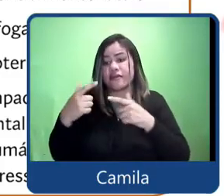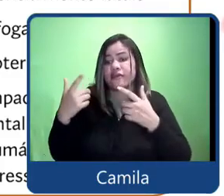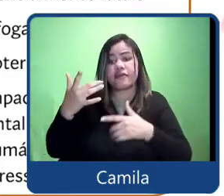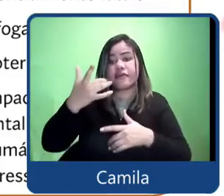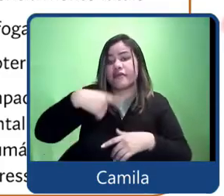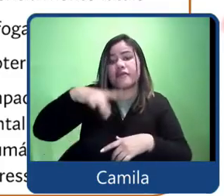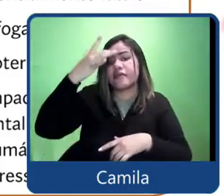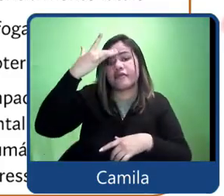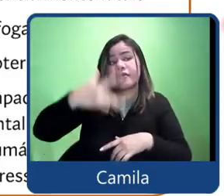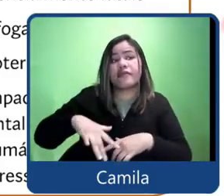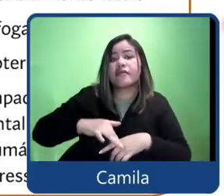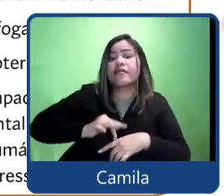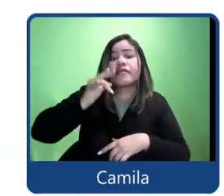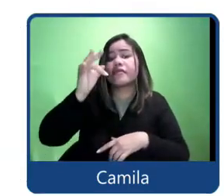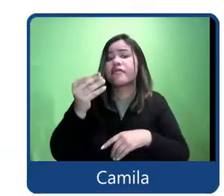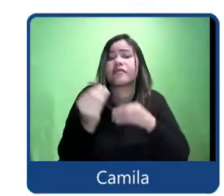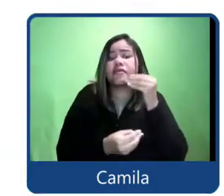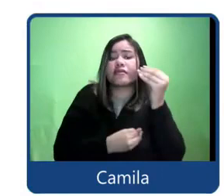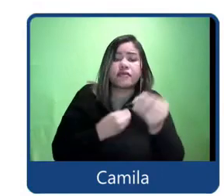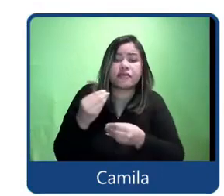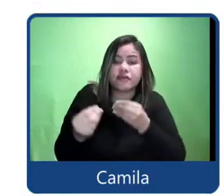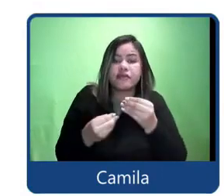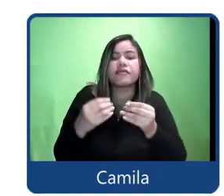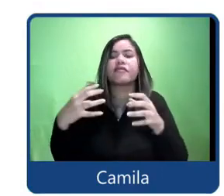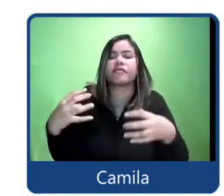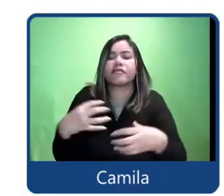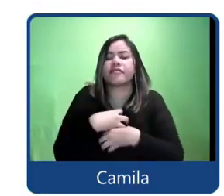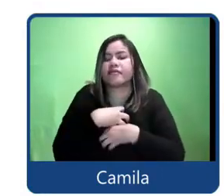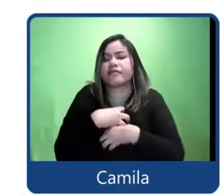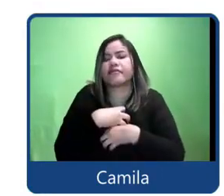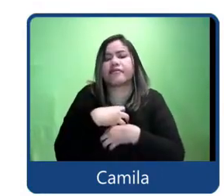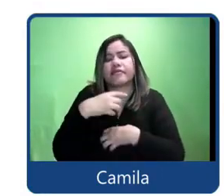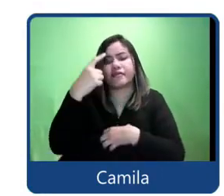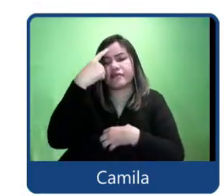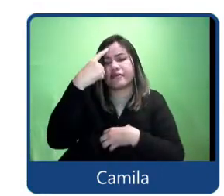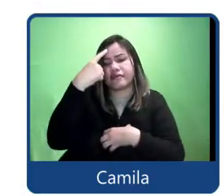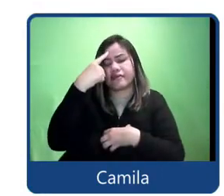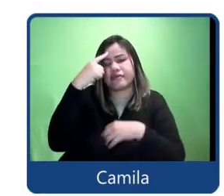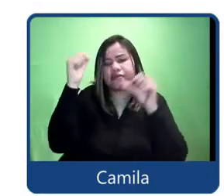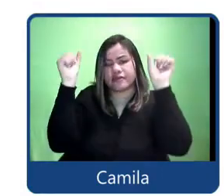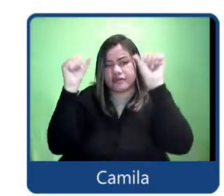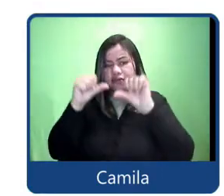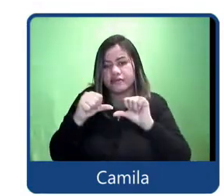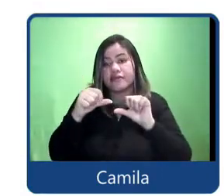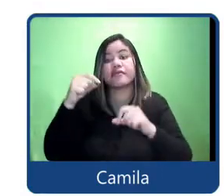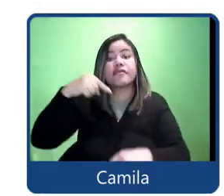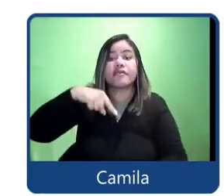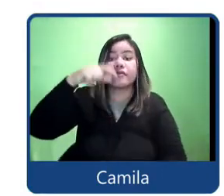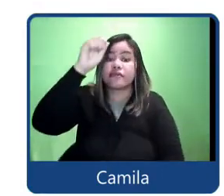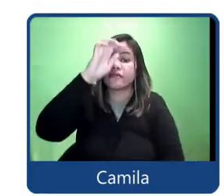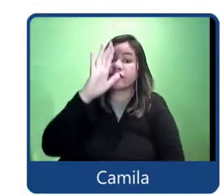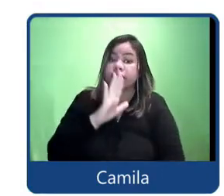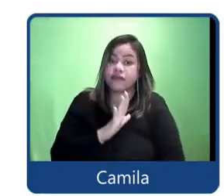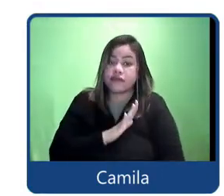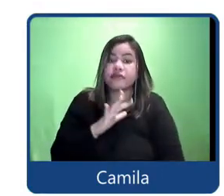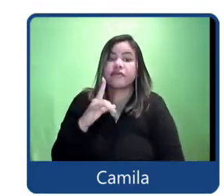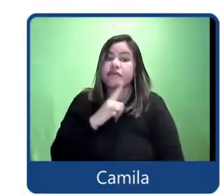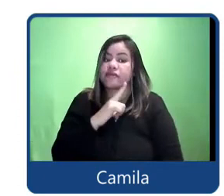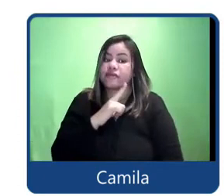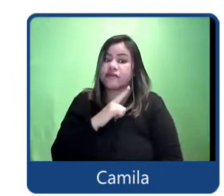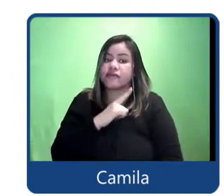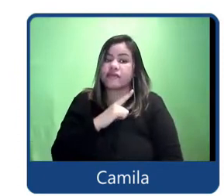vai acontecer, e isso afeta a nossa saúde mental, né? Falando do Brasil especificamente, assim, de forma